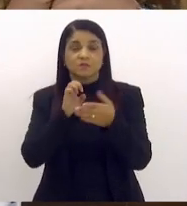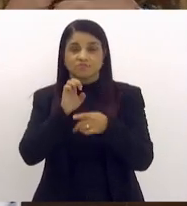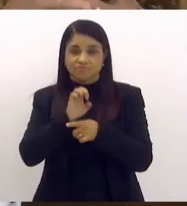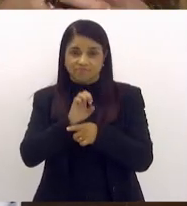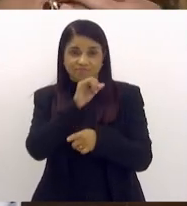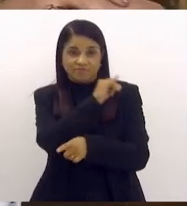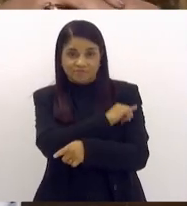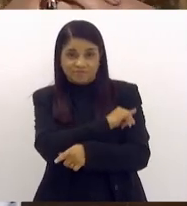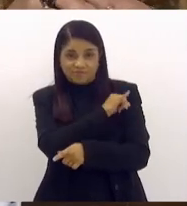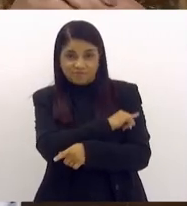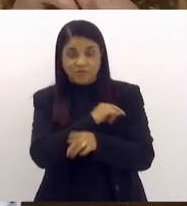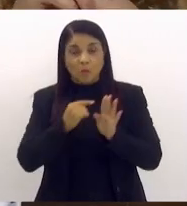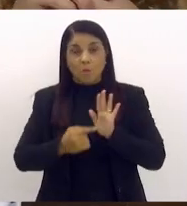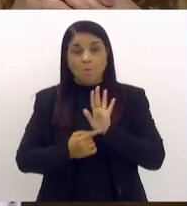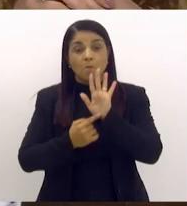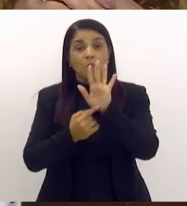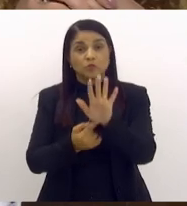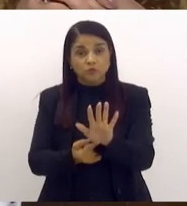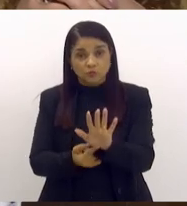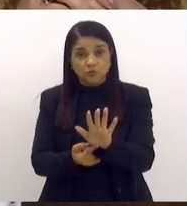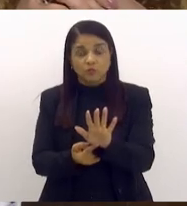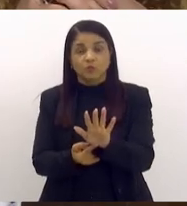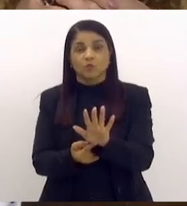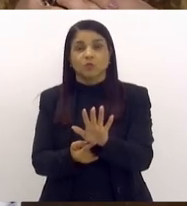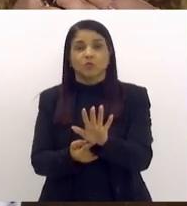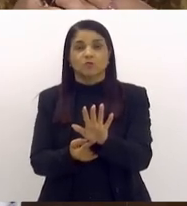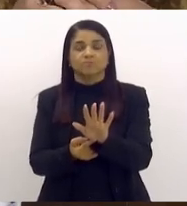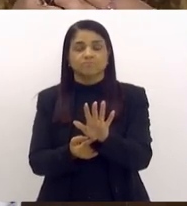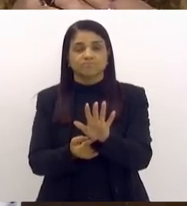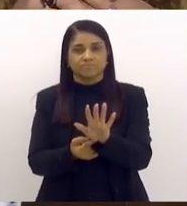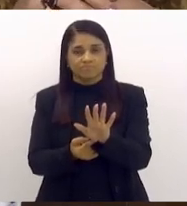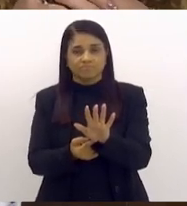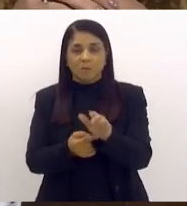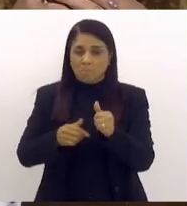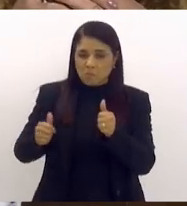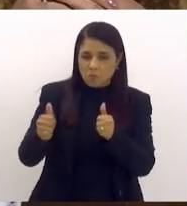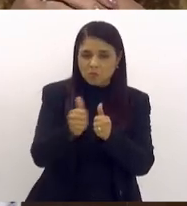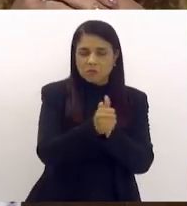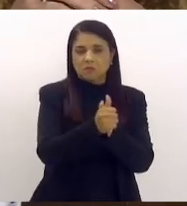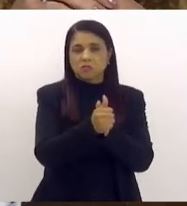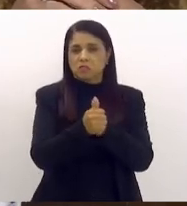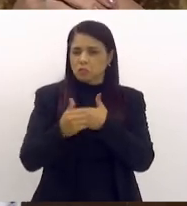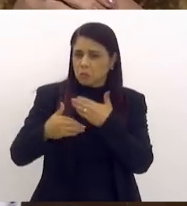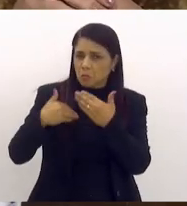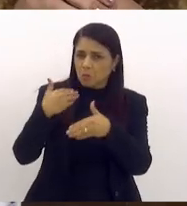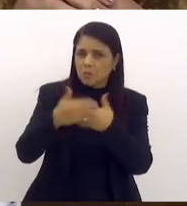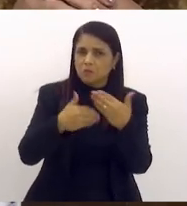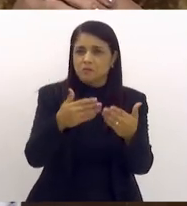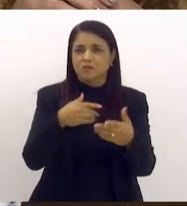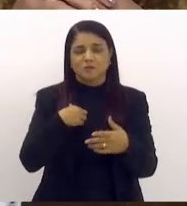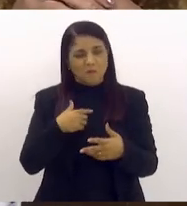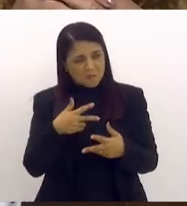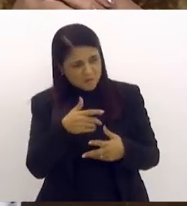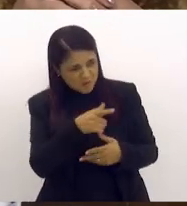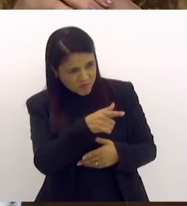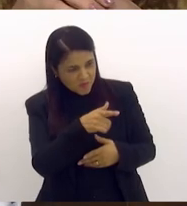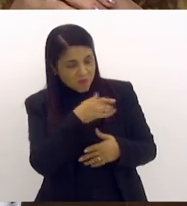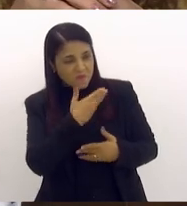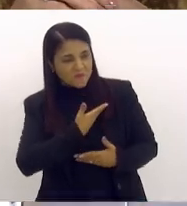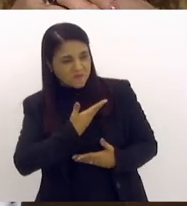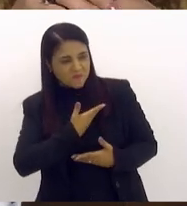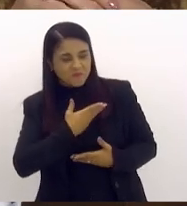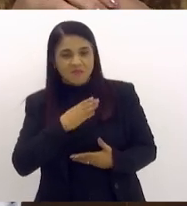Janeiro mostrou-se também ali protagonista nesse processo eh tô vendo os companheiros da Casa da Moeda